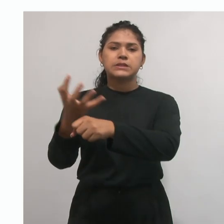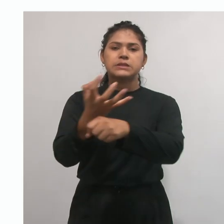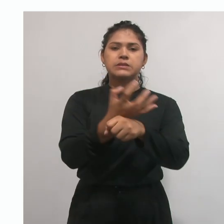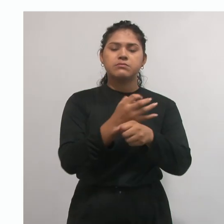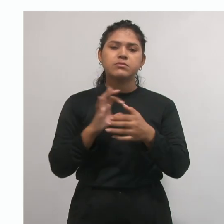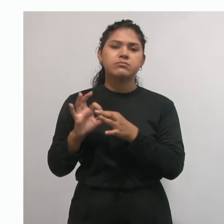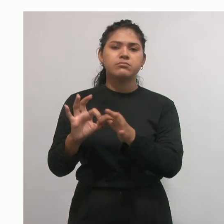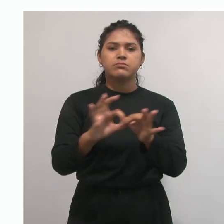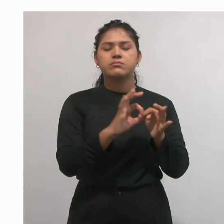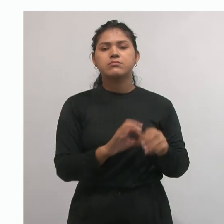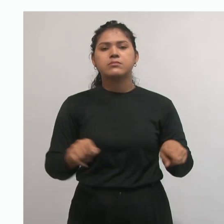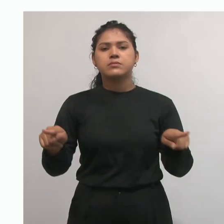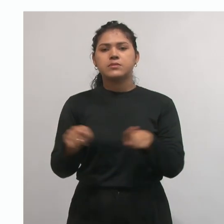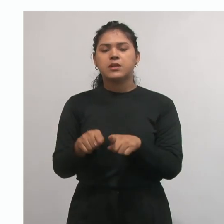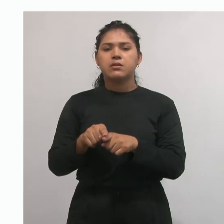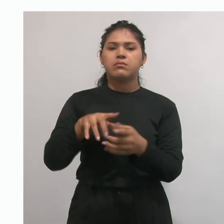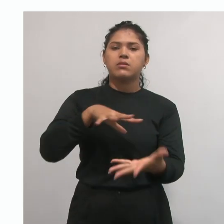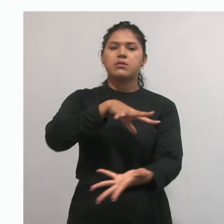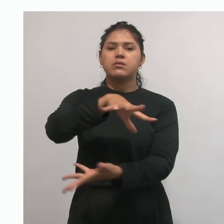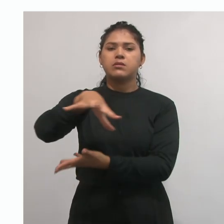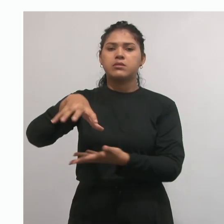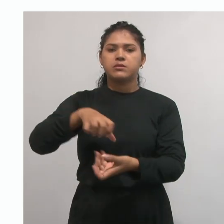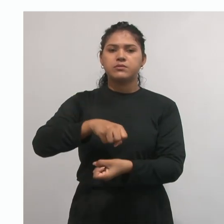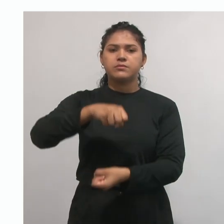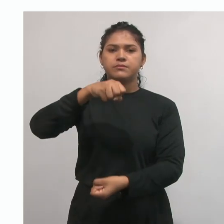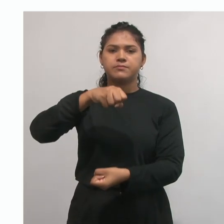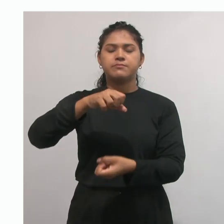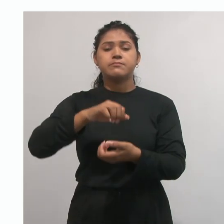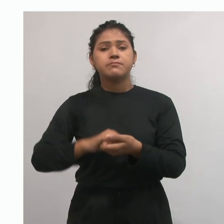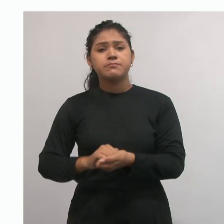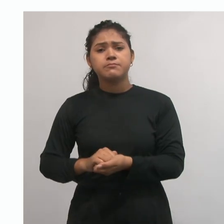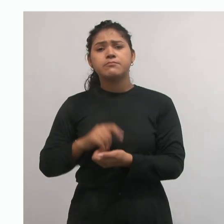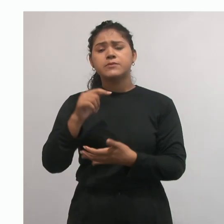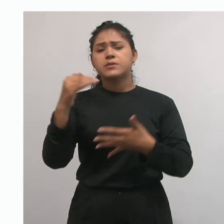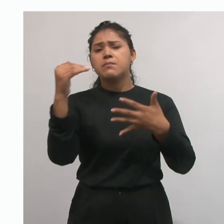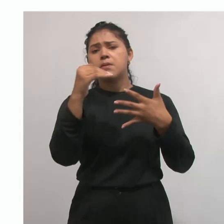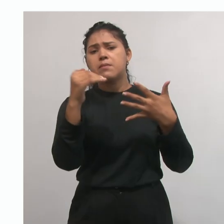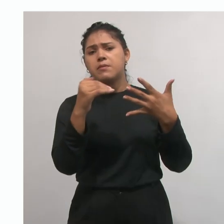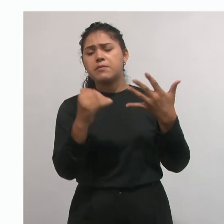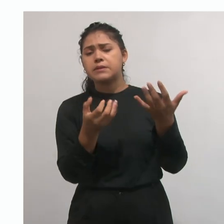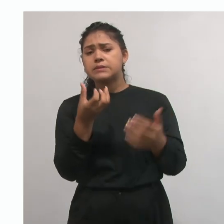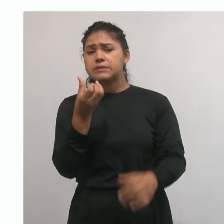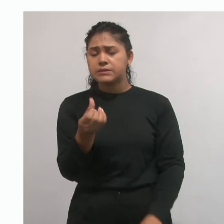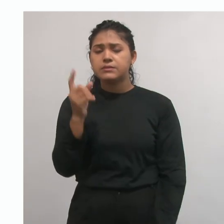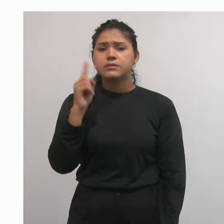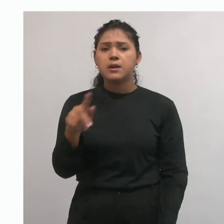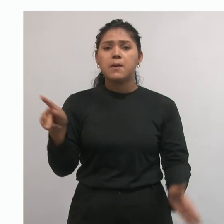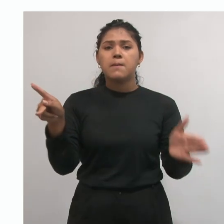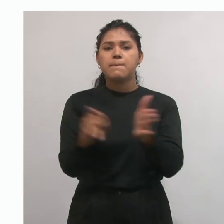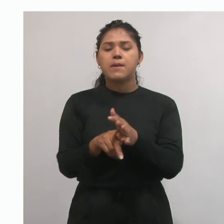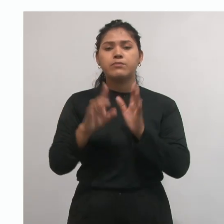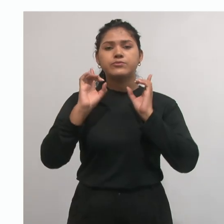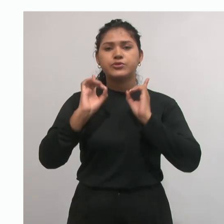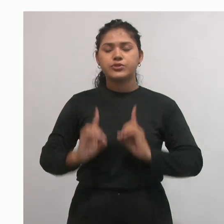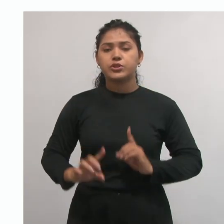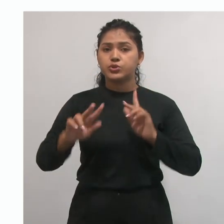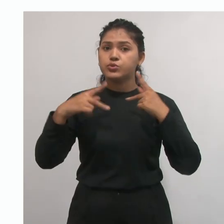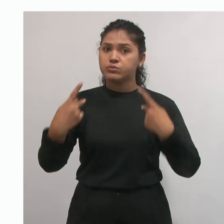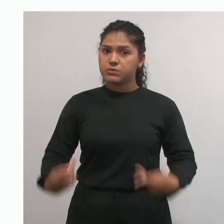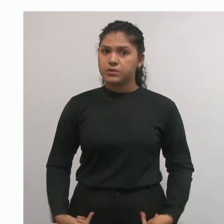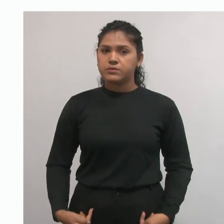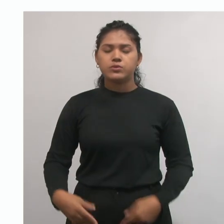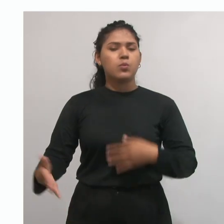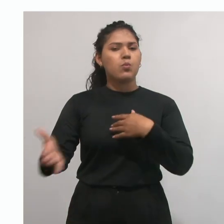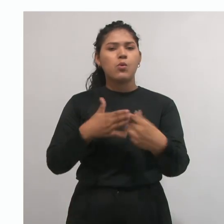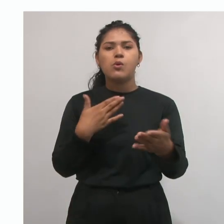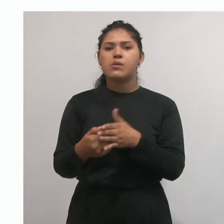a interdisciplinaridade e a sustentabilidade. Então, estes são os princípios da educação nos direitos humanos,